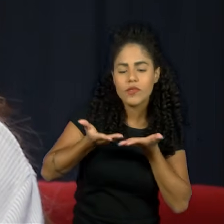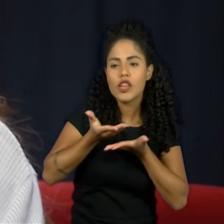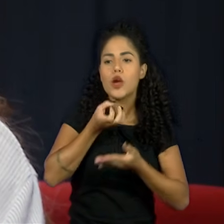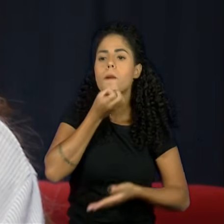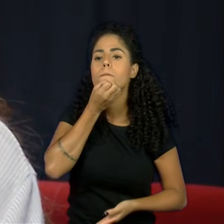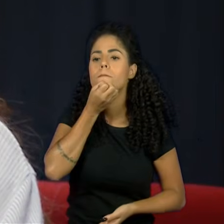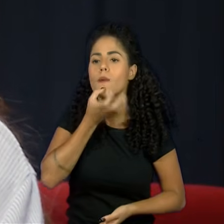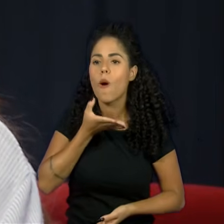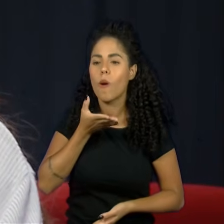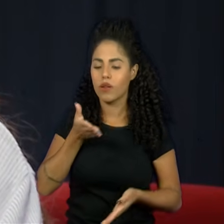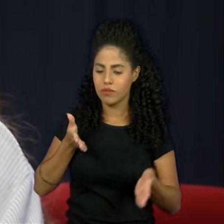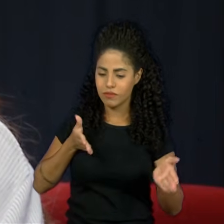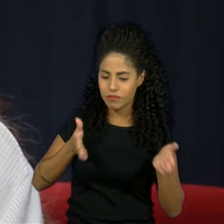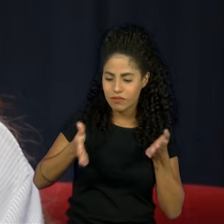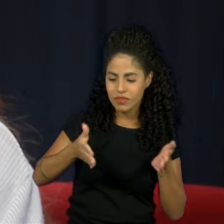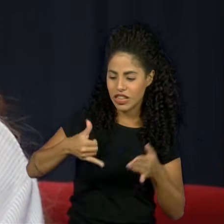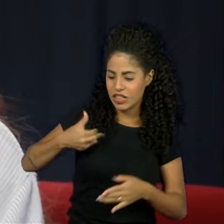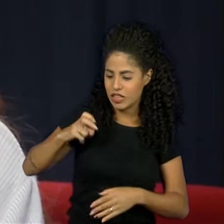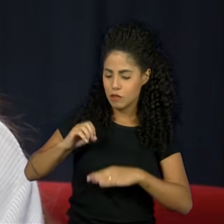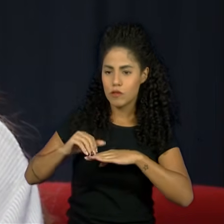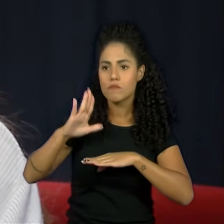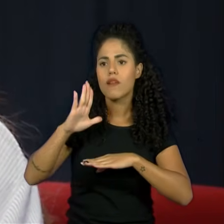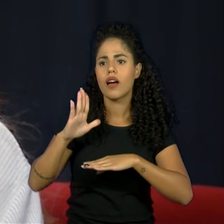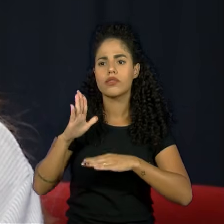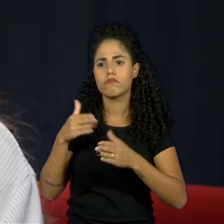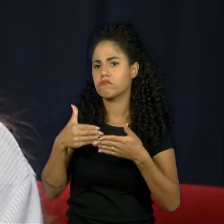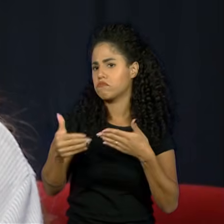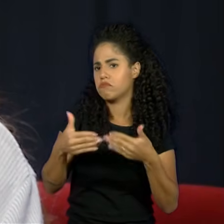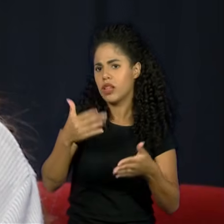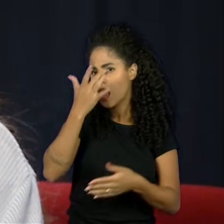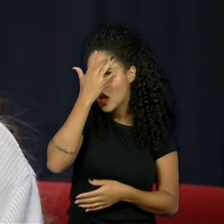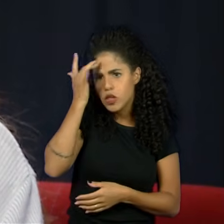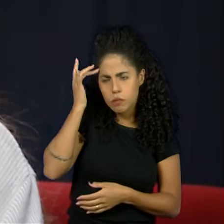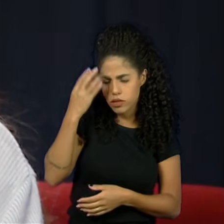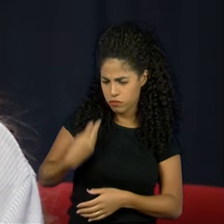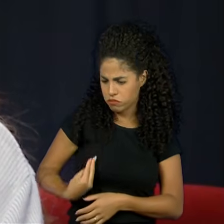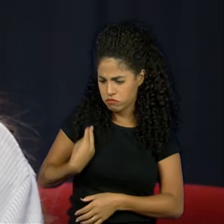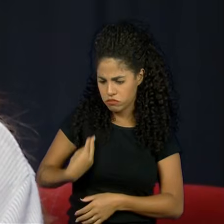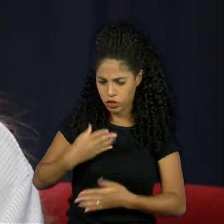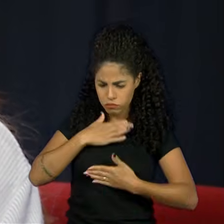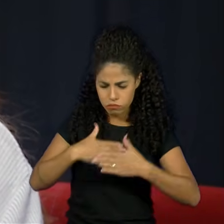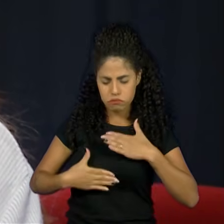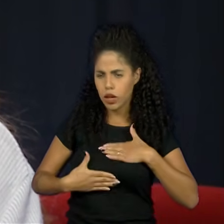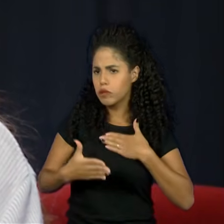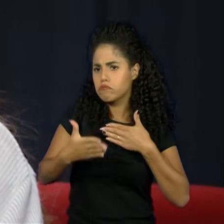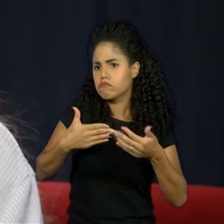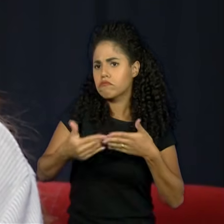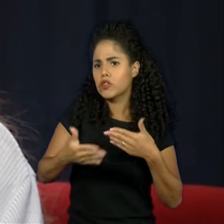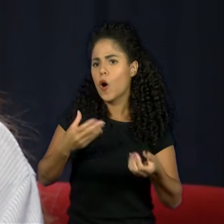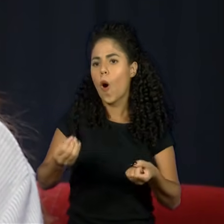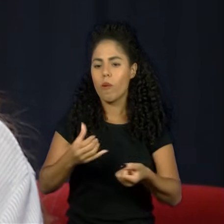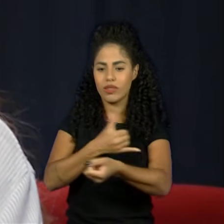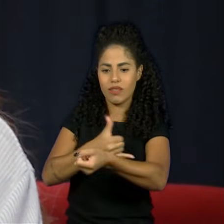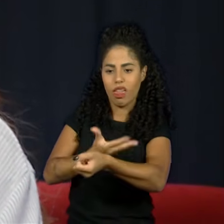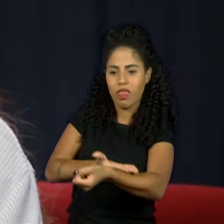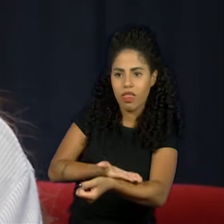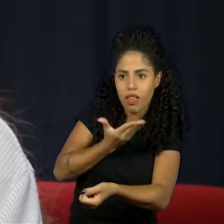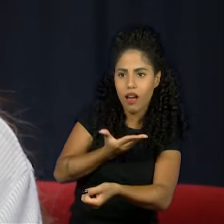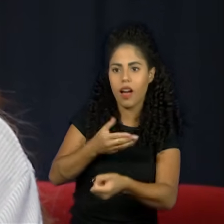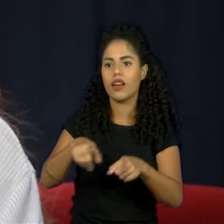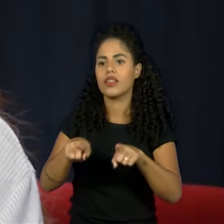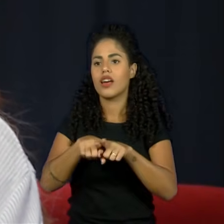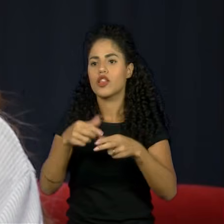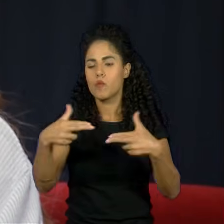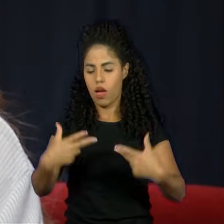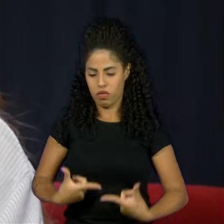nessa idade, tem uma chance maravilhosa, independente da sua condição de saúde física, independente do nível de colesterol, independente do risco de